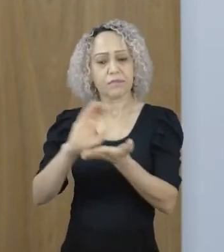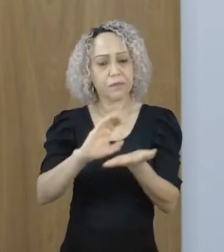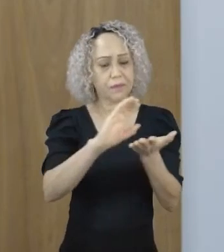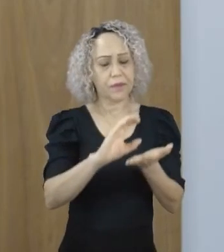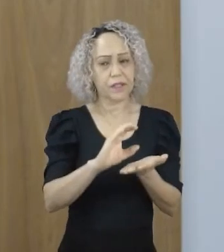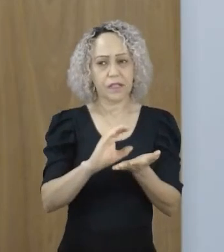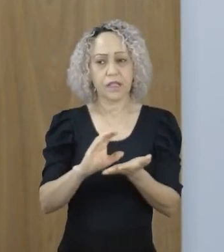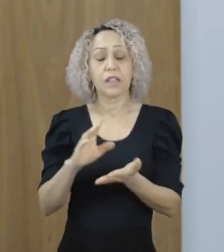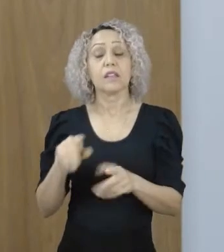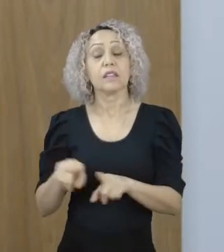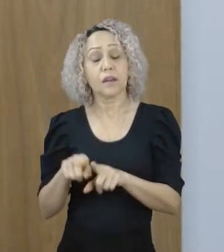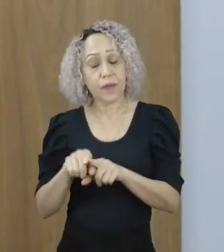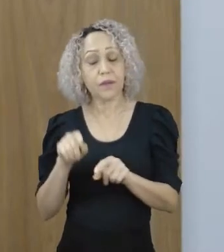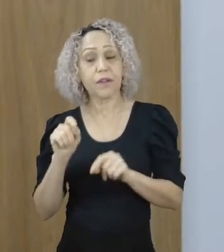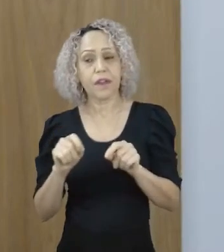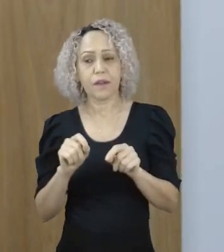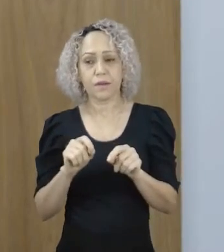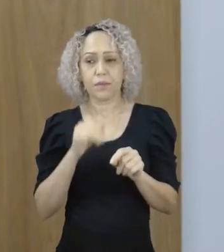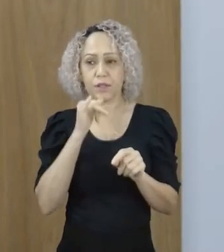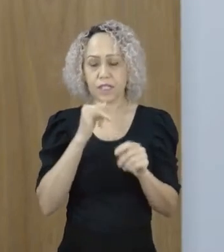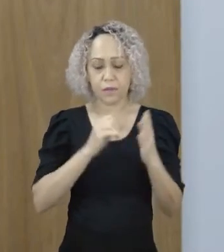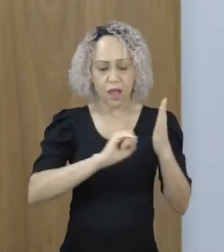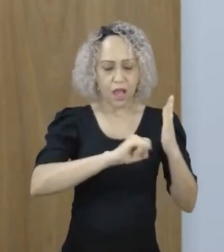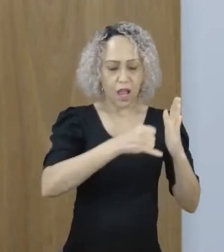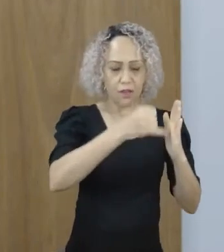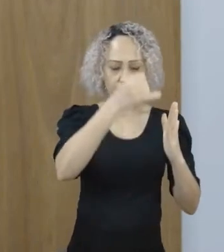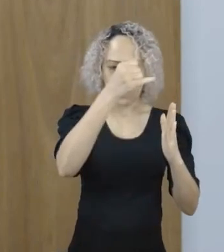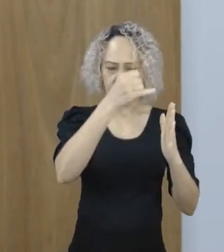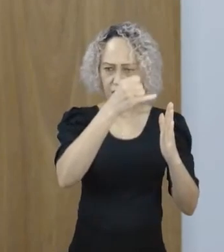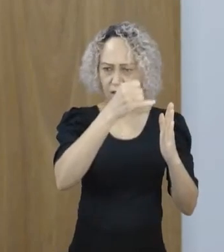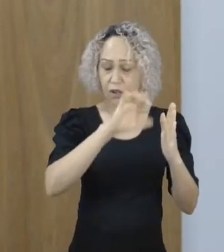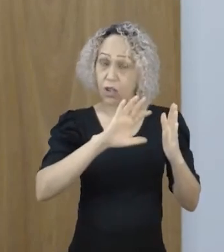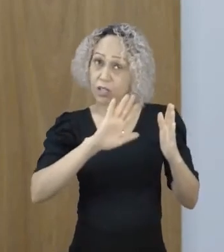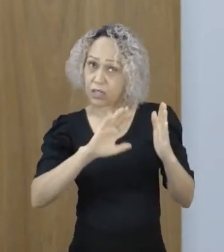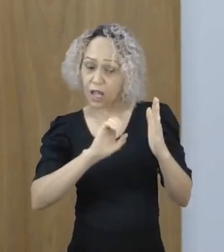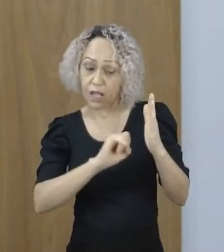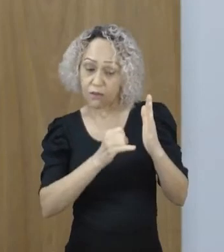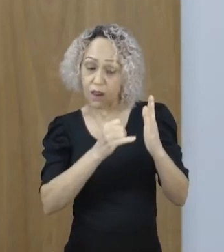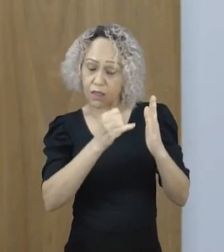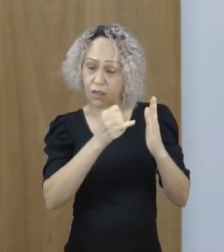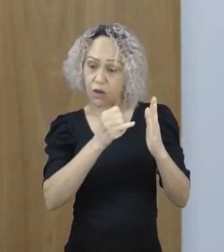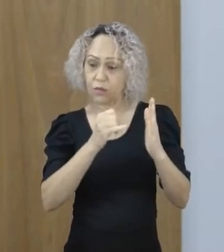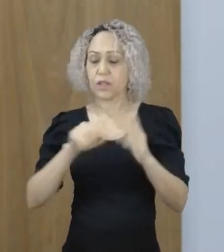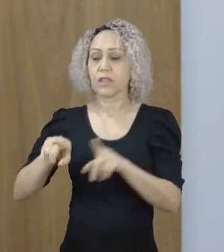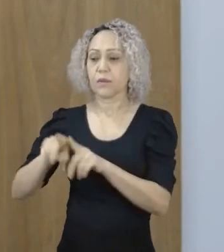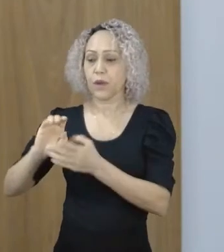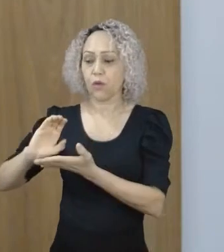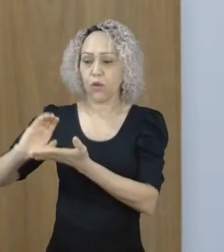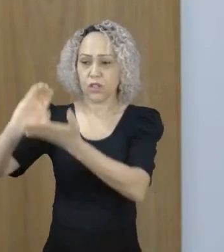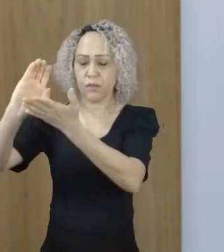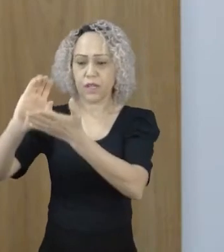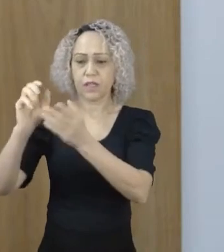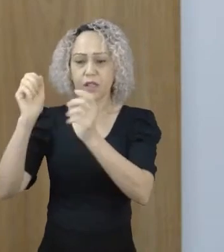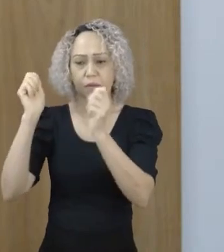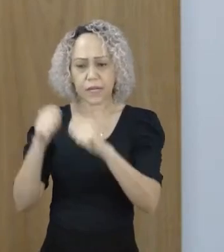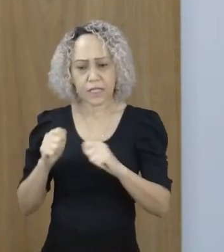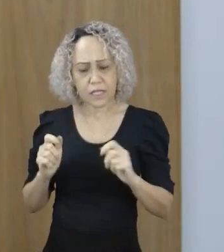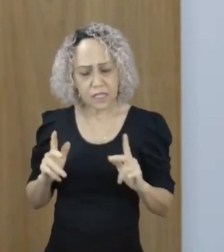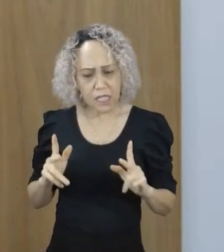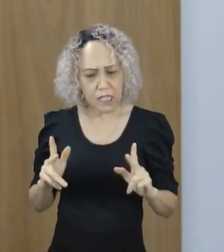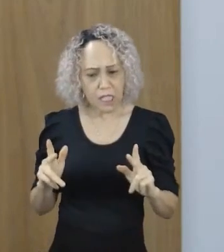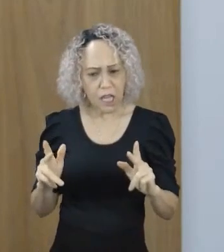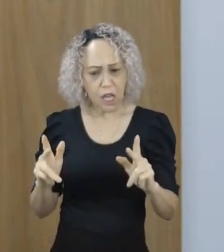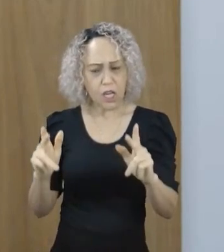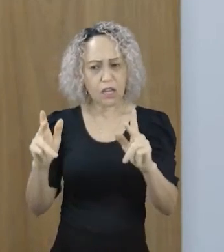os valores que vão subindo também na inflação. Bom lembrar que o nosso governo é que incorporou os valores